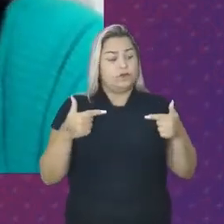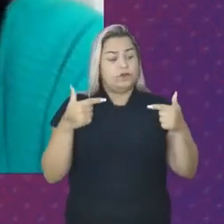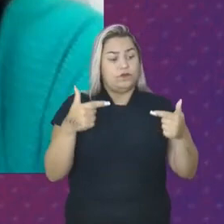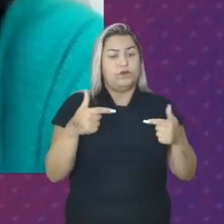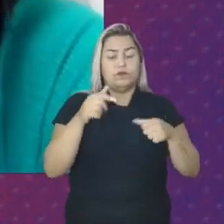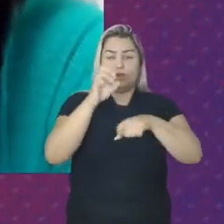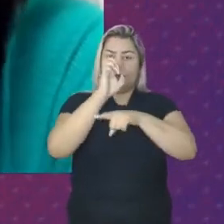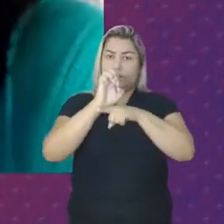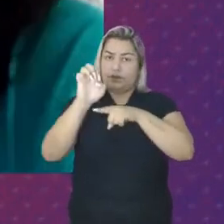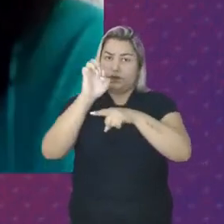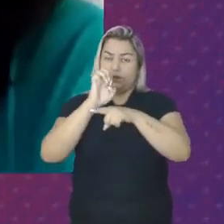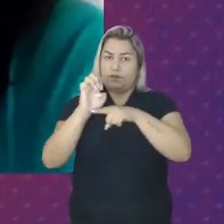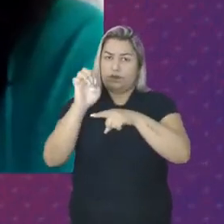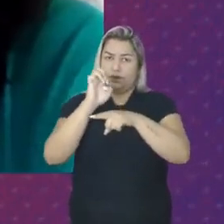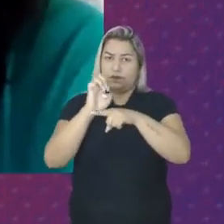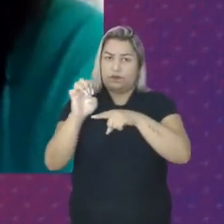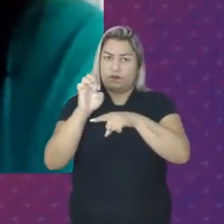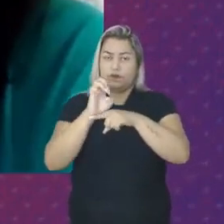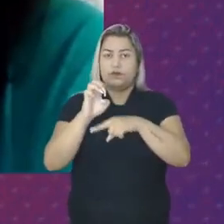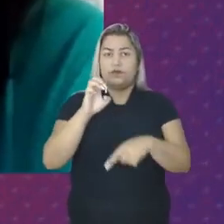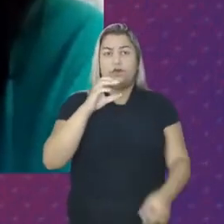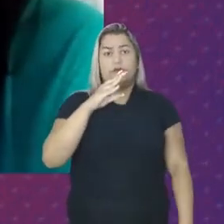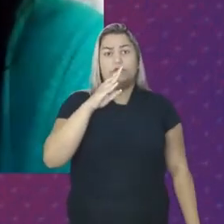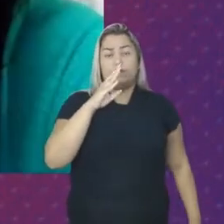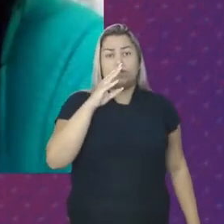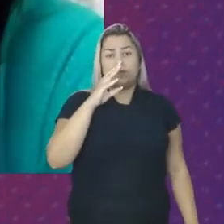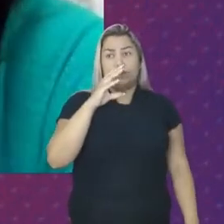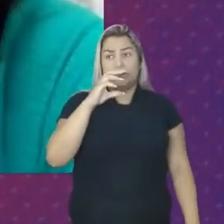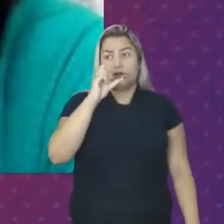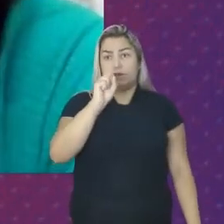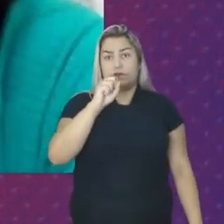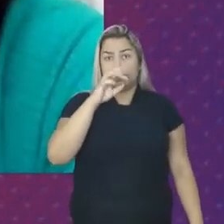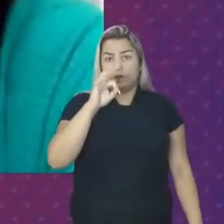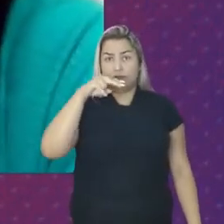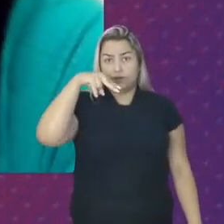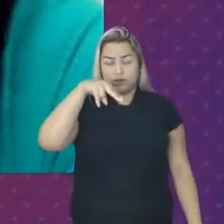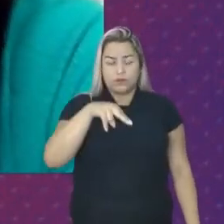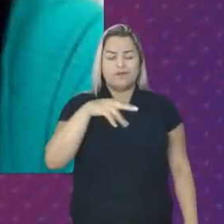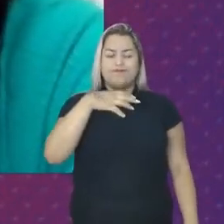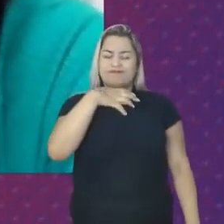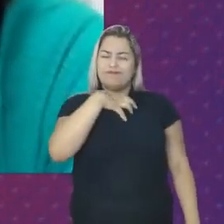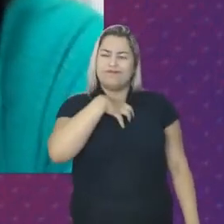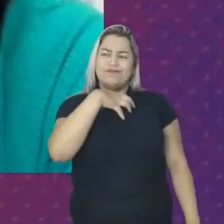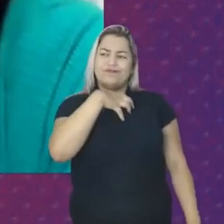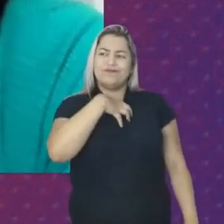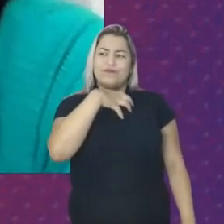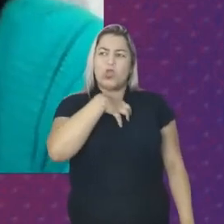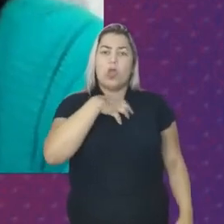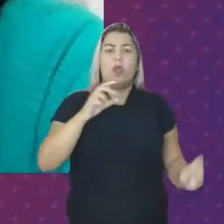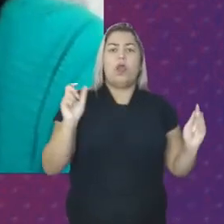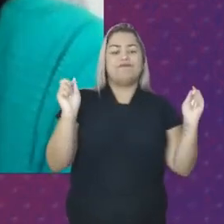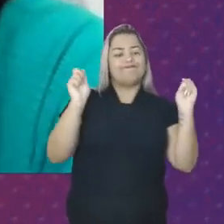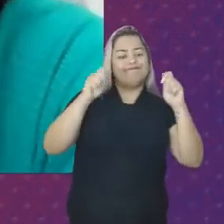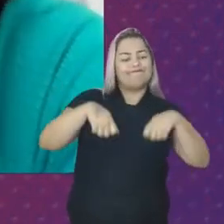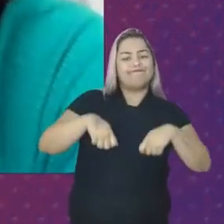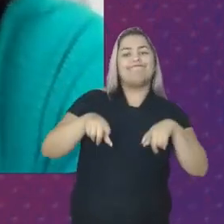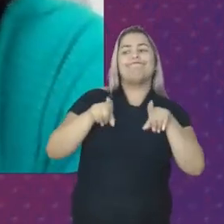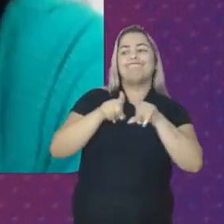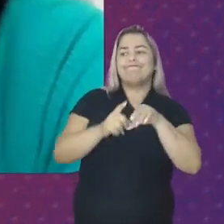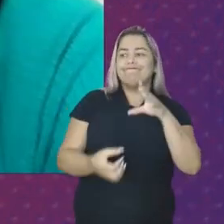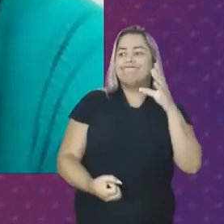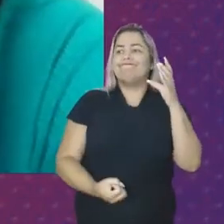pelo Estado. Então, a SPM, perdão, à época, sentiu essa necessidade de